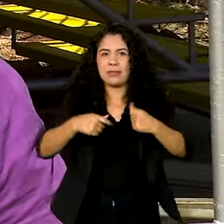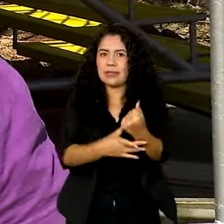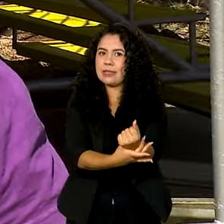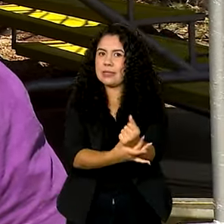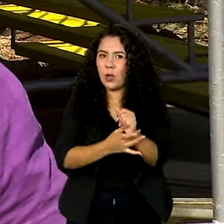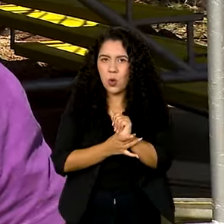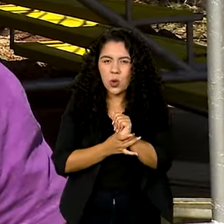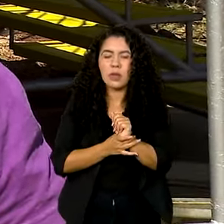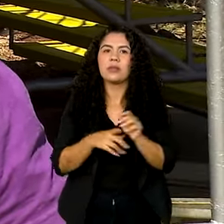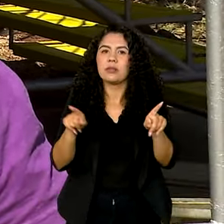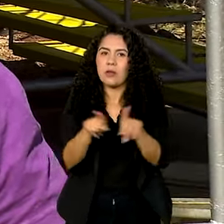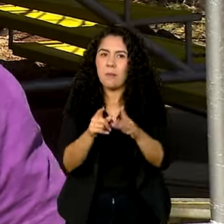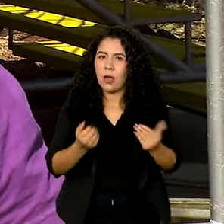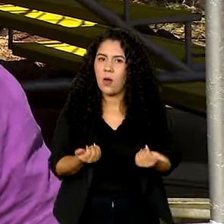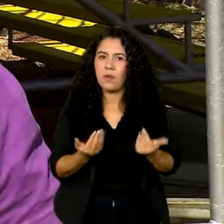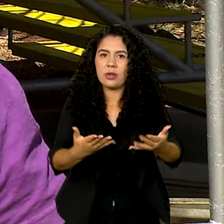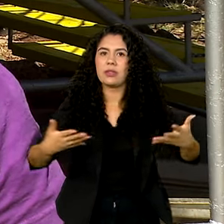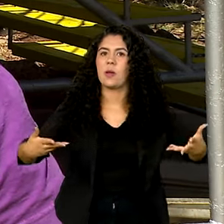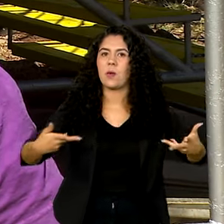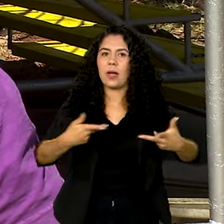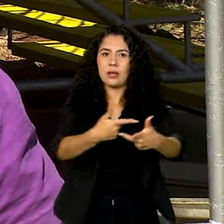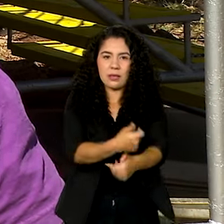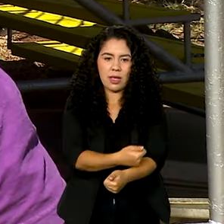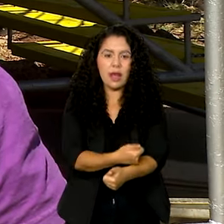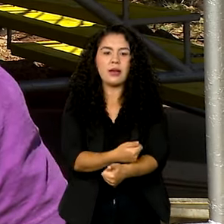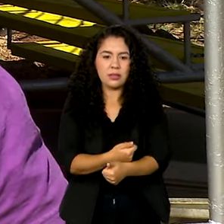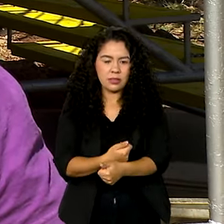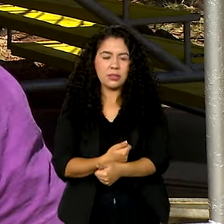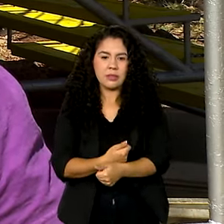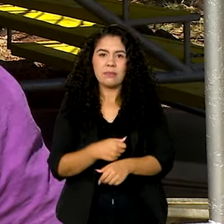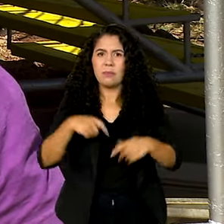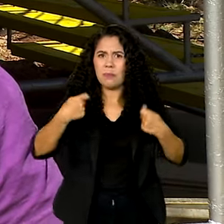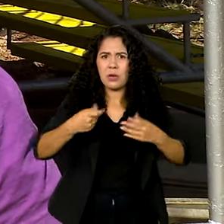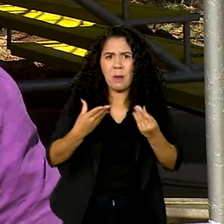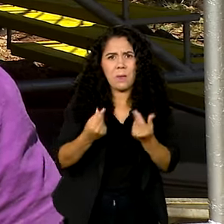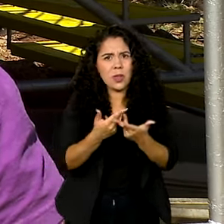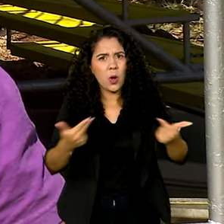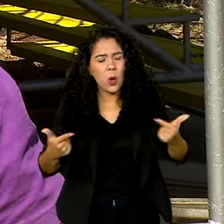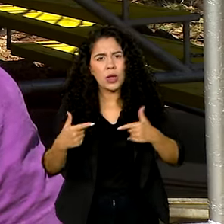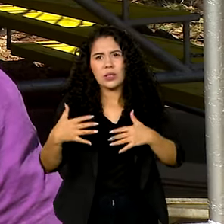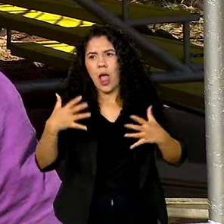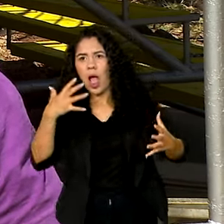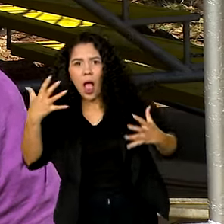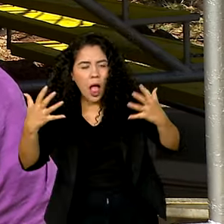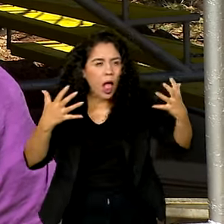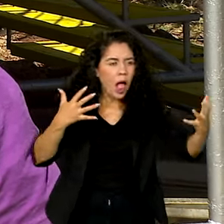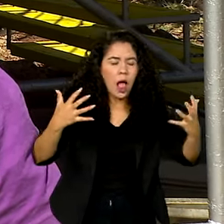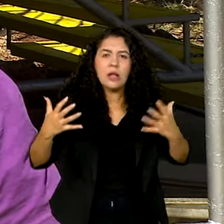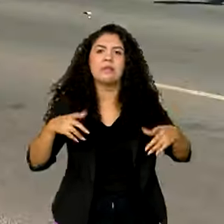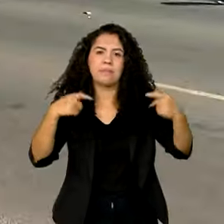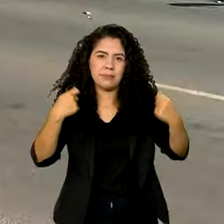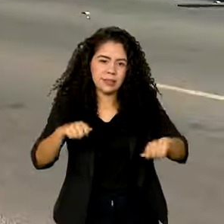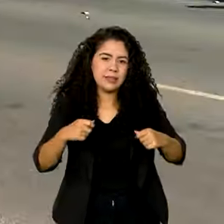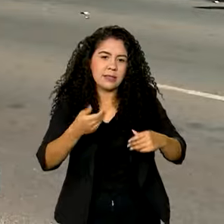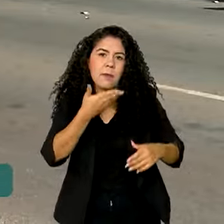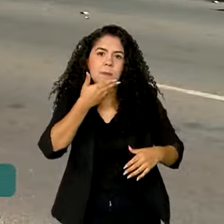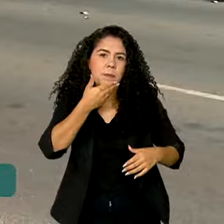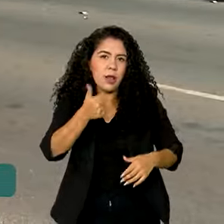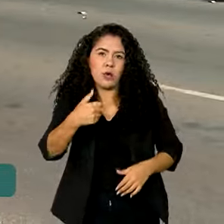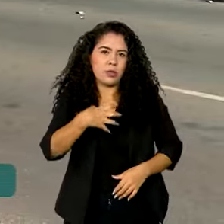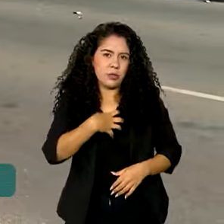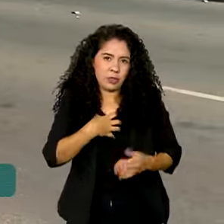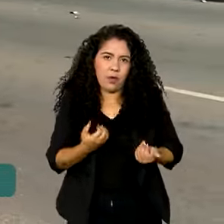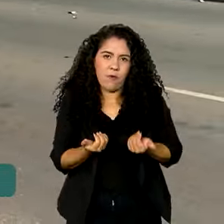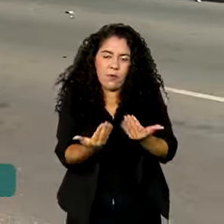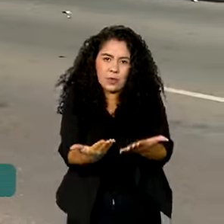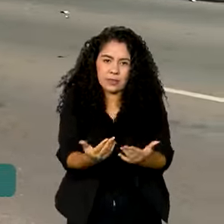de entregar o evento com qualidade e segurança dentro do prazo, né? Que é muito corrida, é muita coisa, então tem que atender da melhor forma possível. Quem vier acompanhar